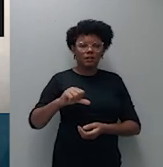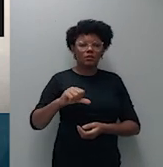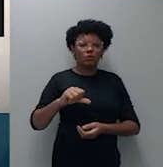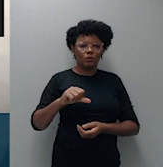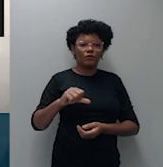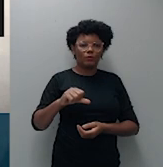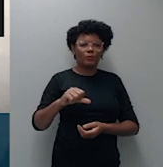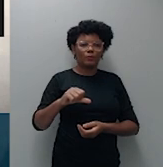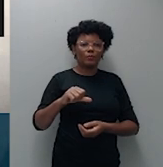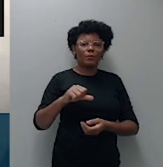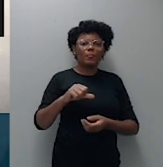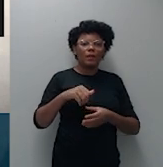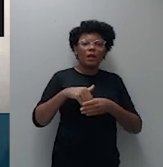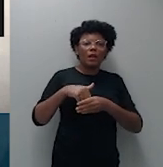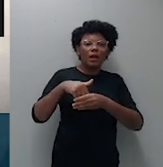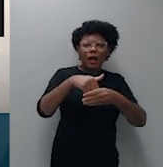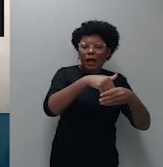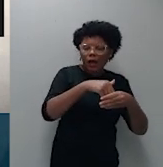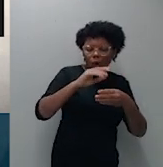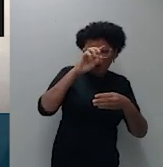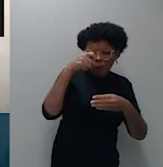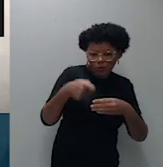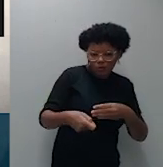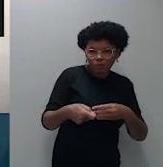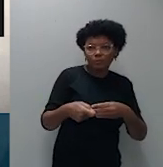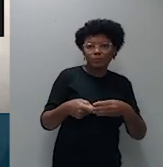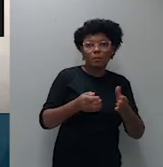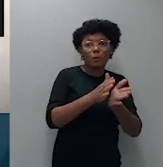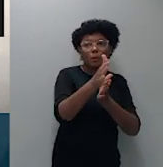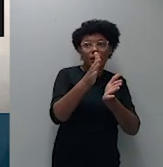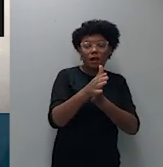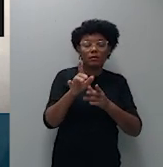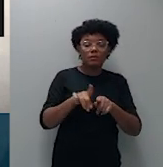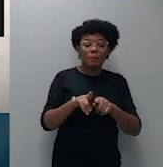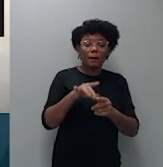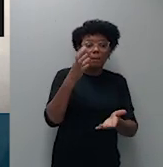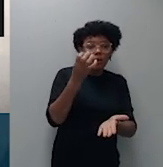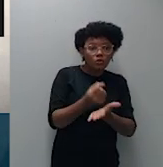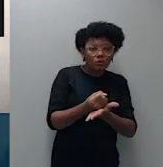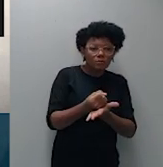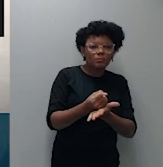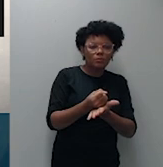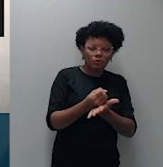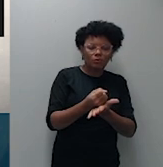16639 publicados e baixamos